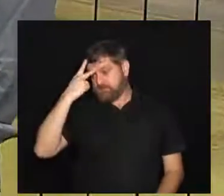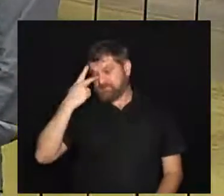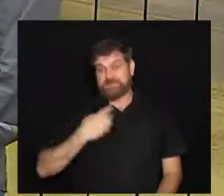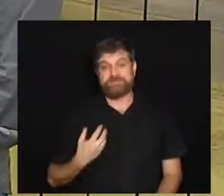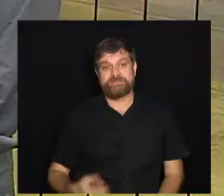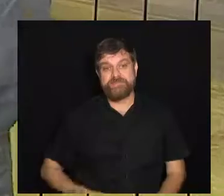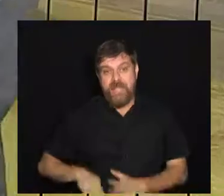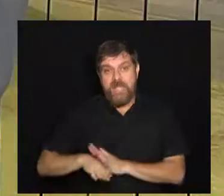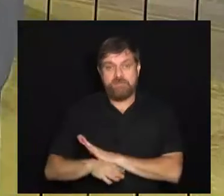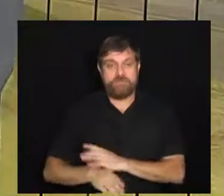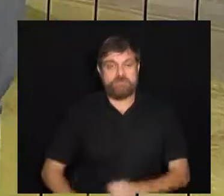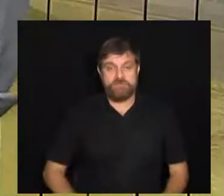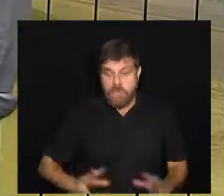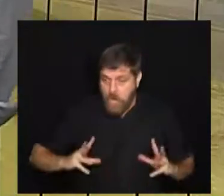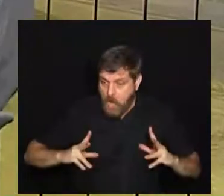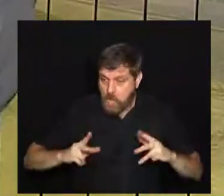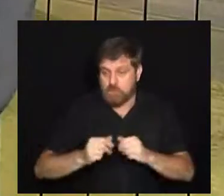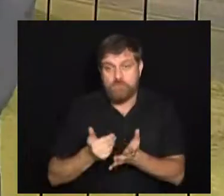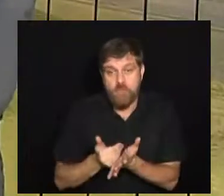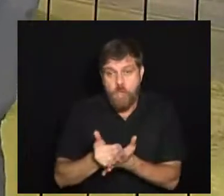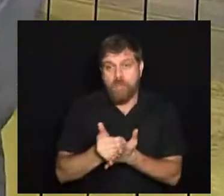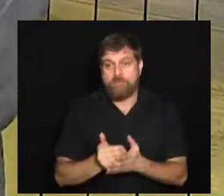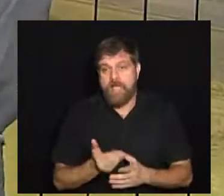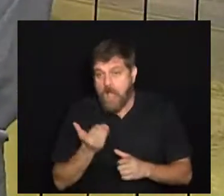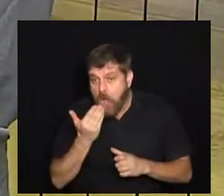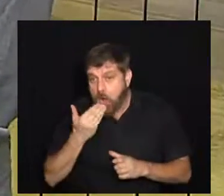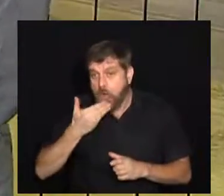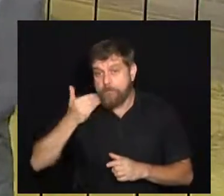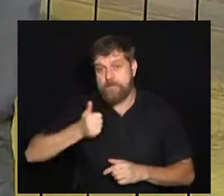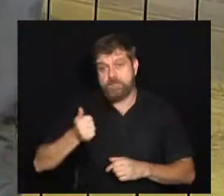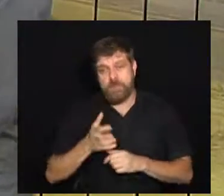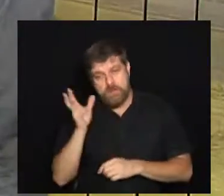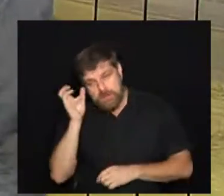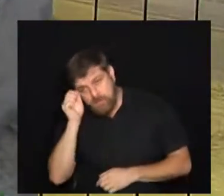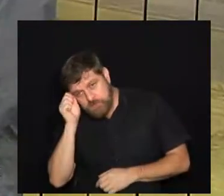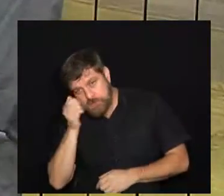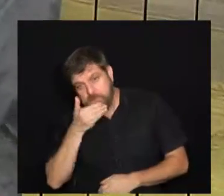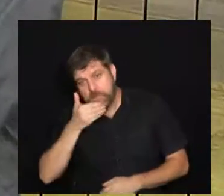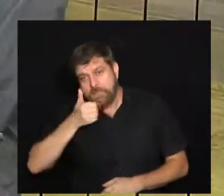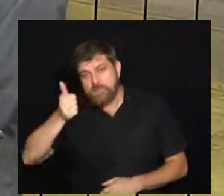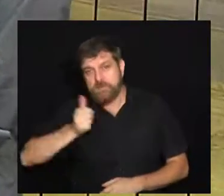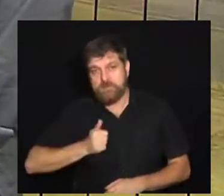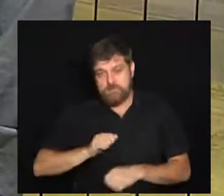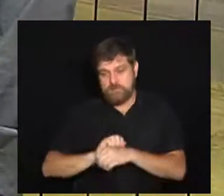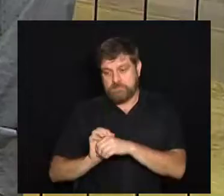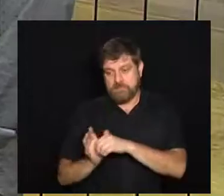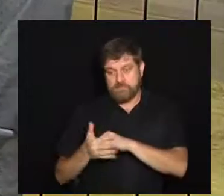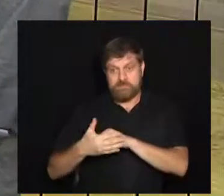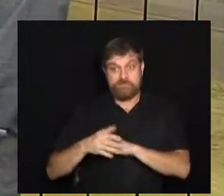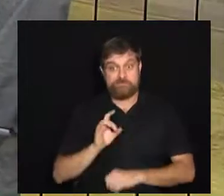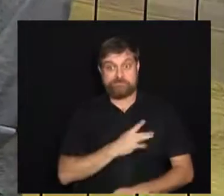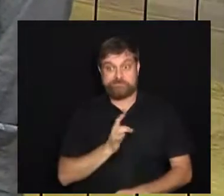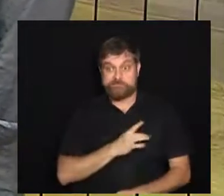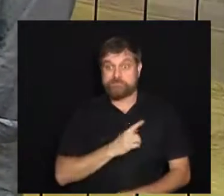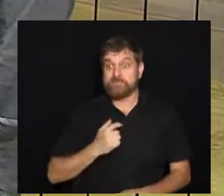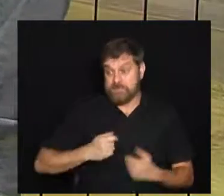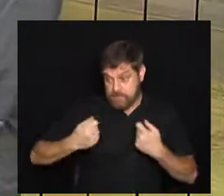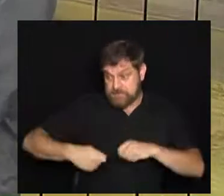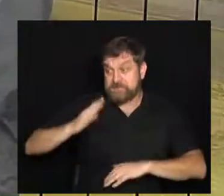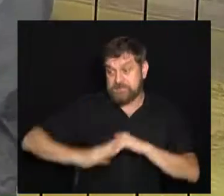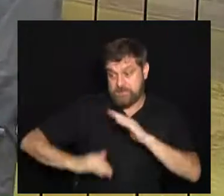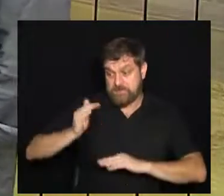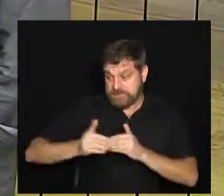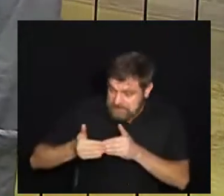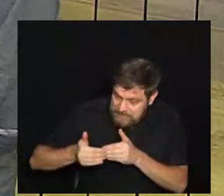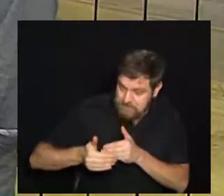tá fazendo aqui por bem ou por mal começa então se alimentar melhor dormir melhor com medo do coronavírus ou não são medidas que precisam ser